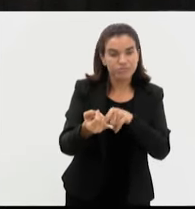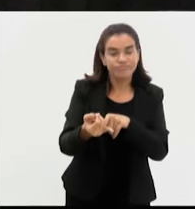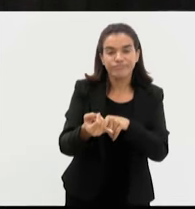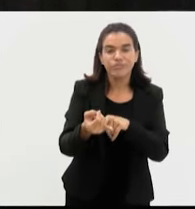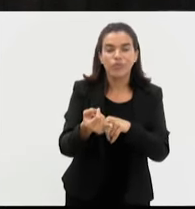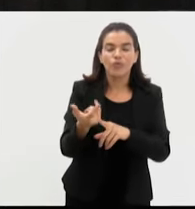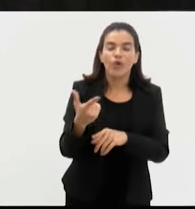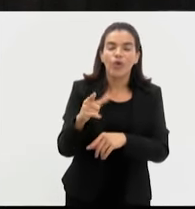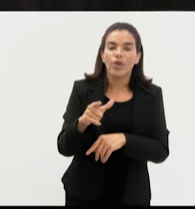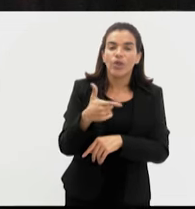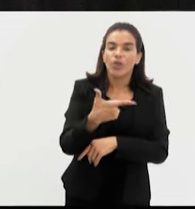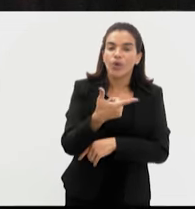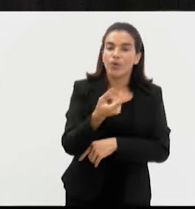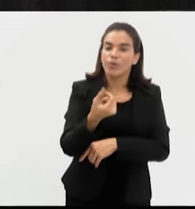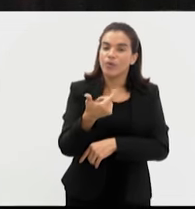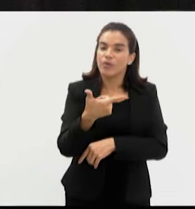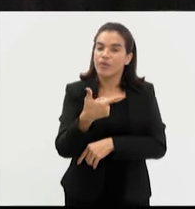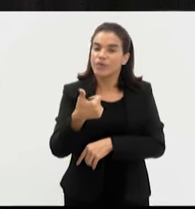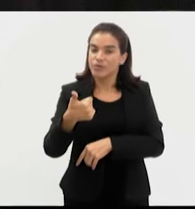efetuado em